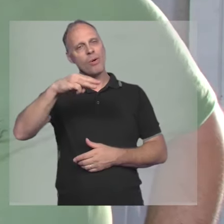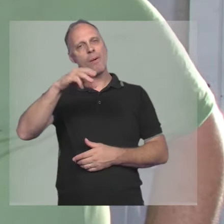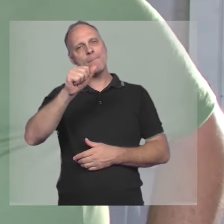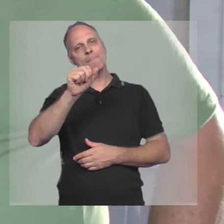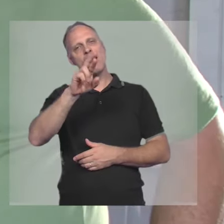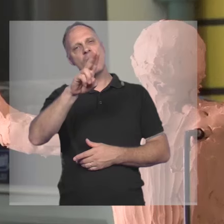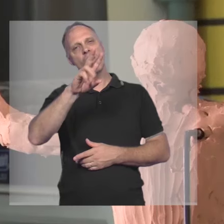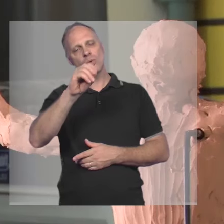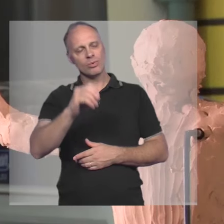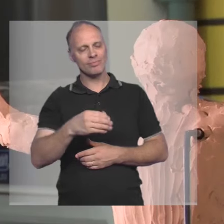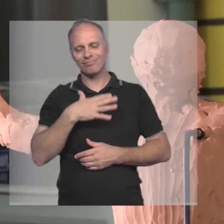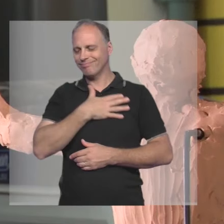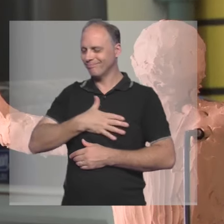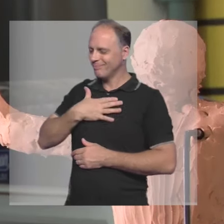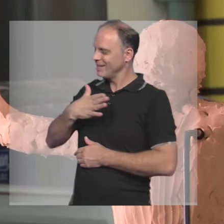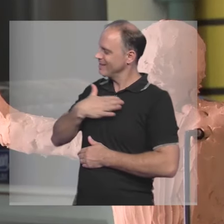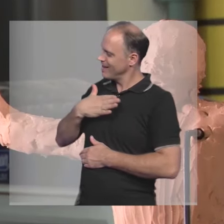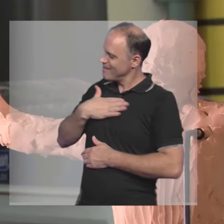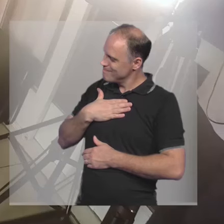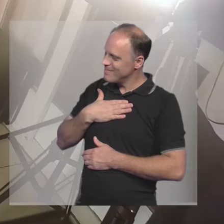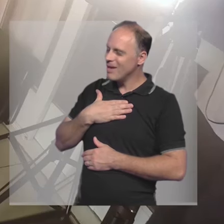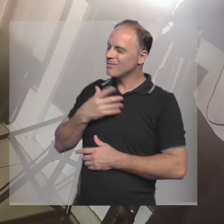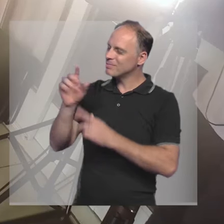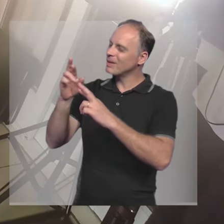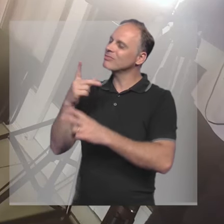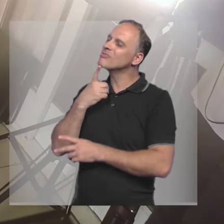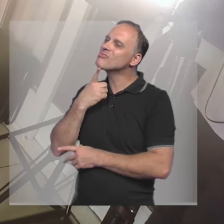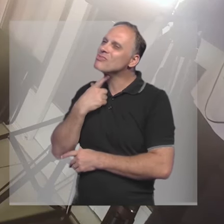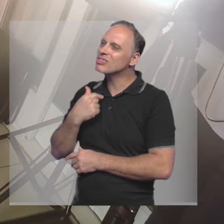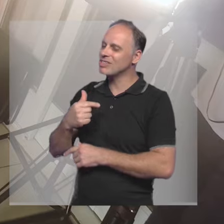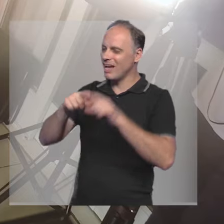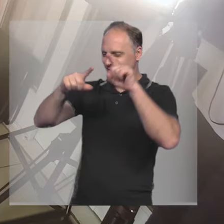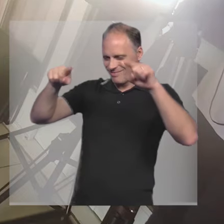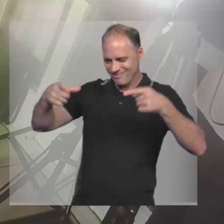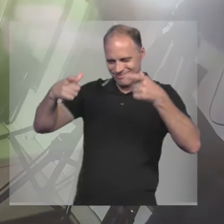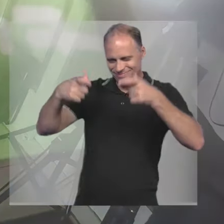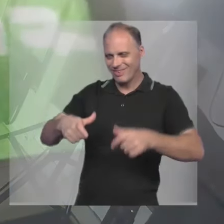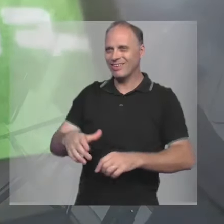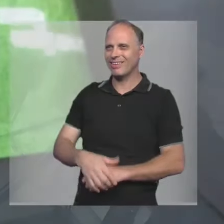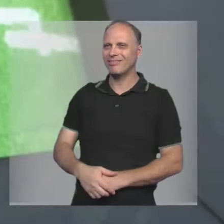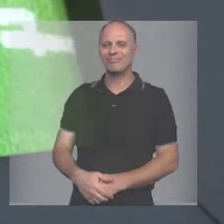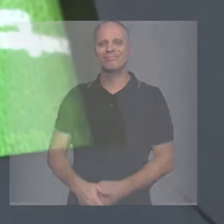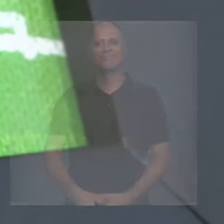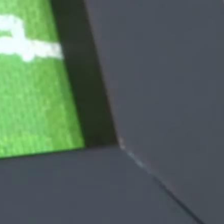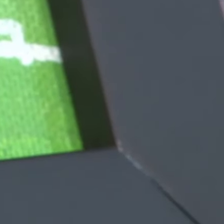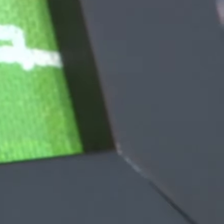Mauro. O prazer foi meu. Espero que tenham gostado do estúdio aqui.